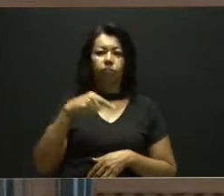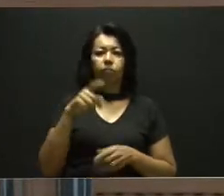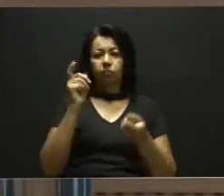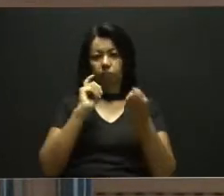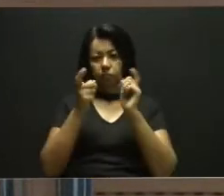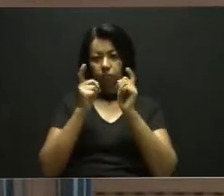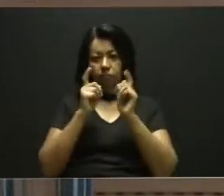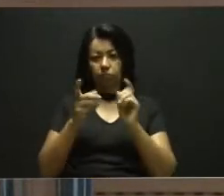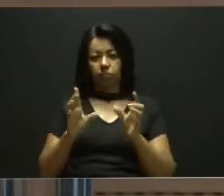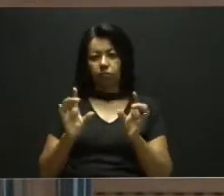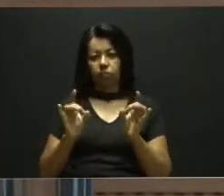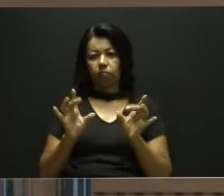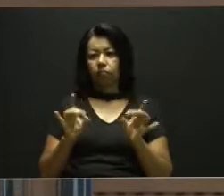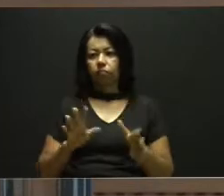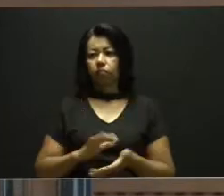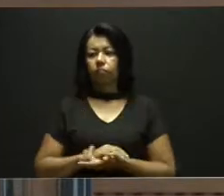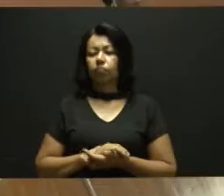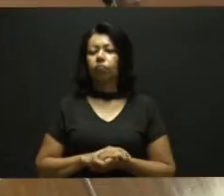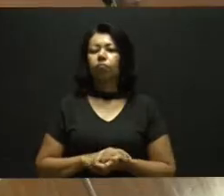solenidade